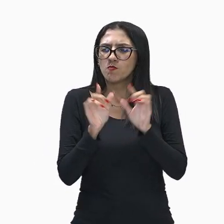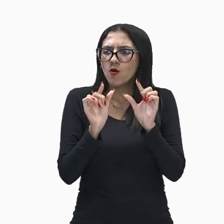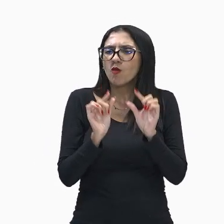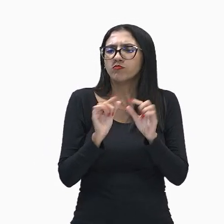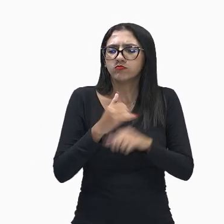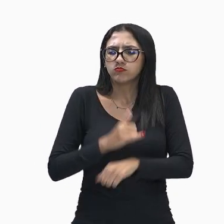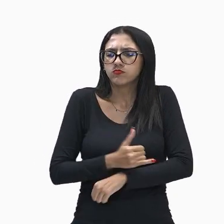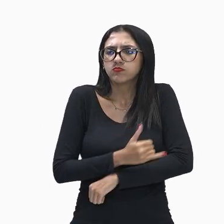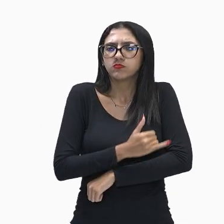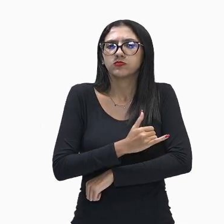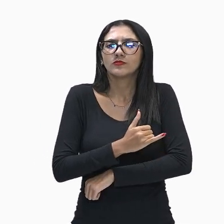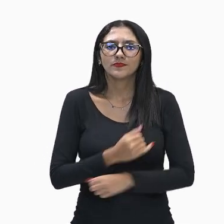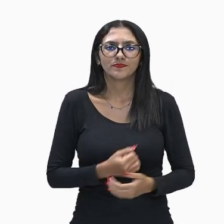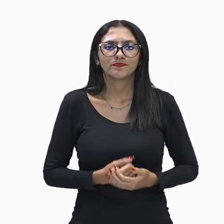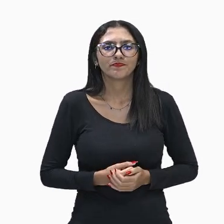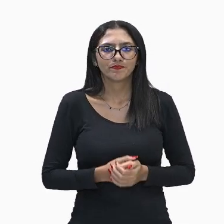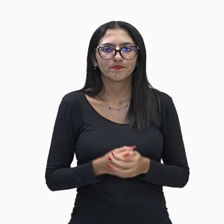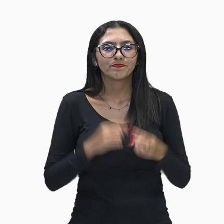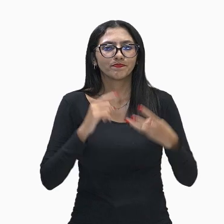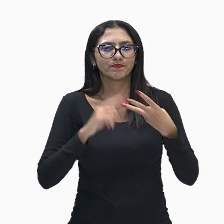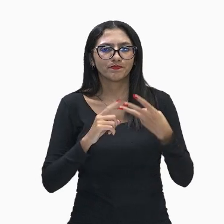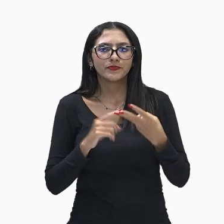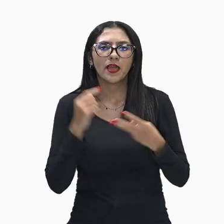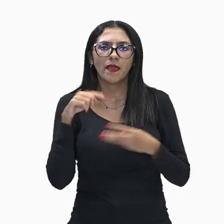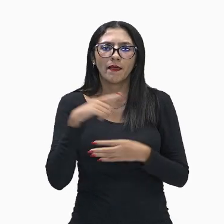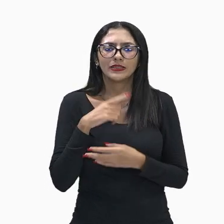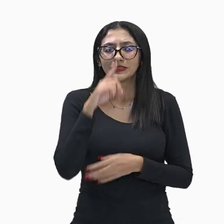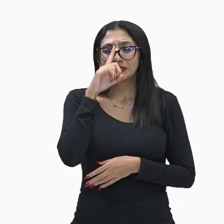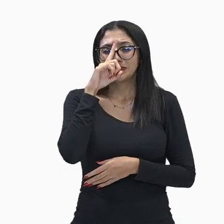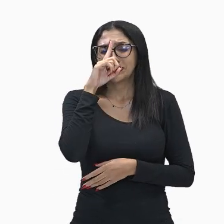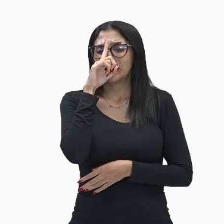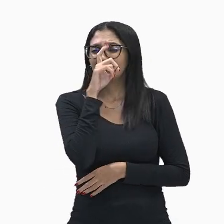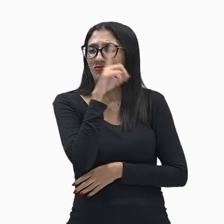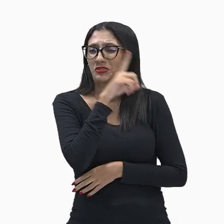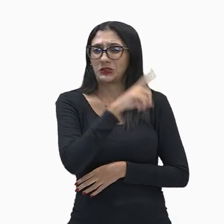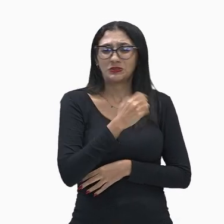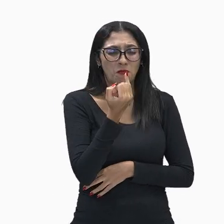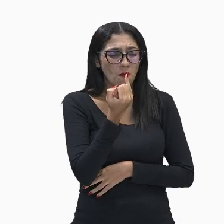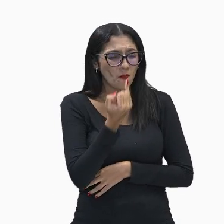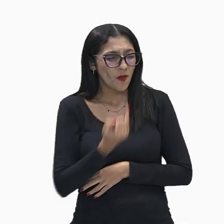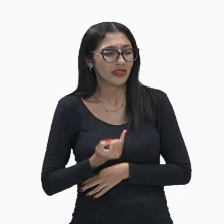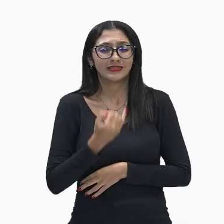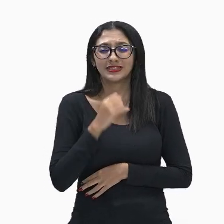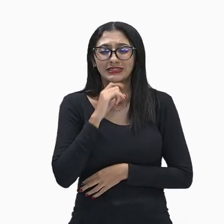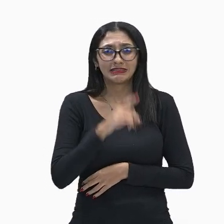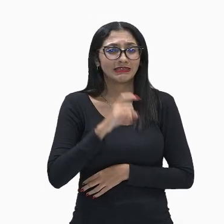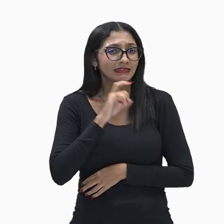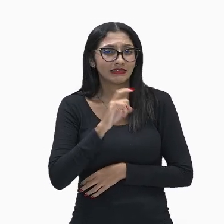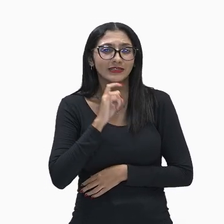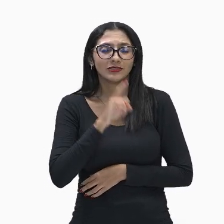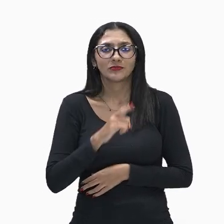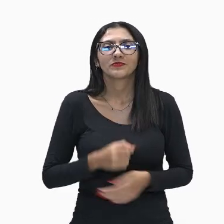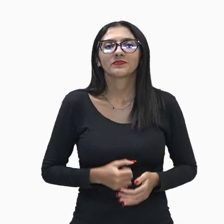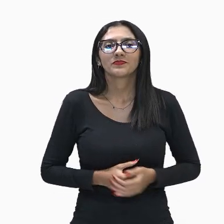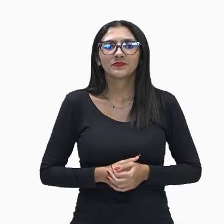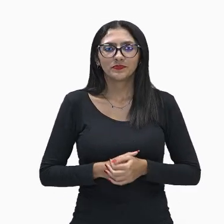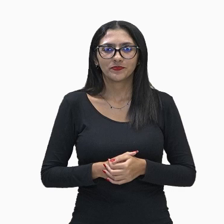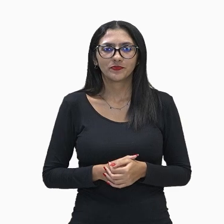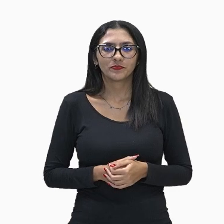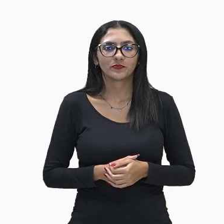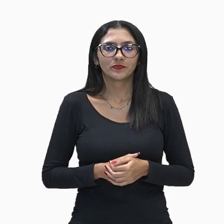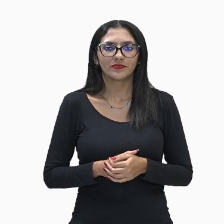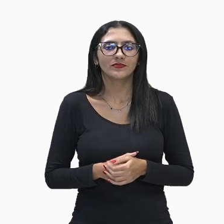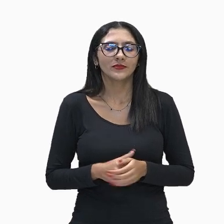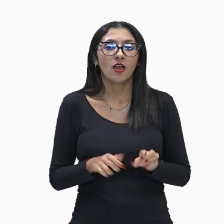tem também dificuldade de perder peso Em contrapartida na maioria dos casos